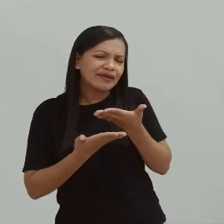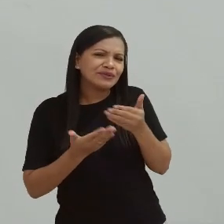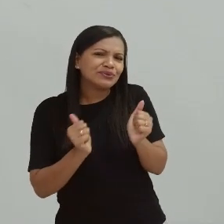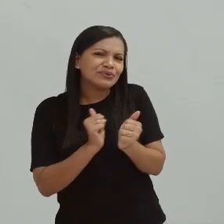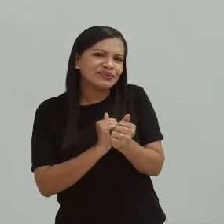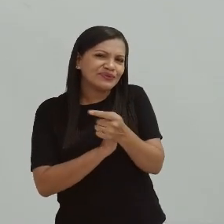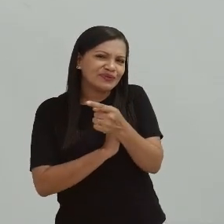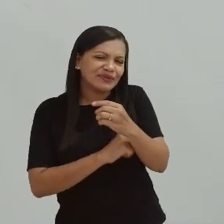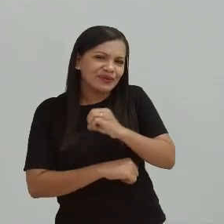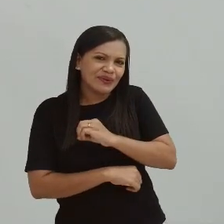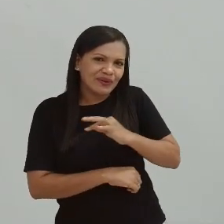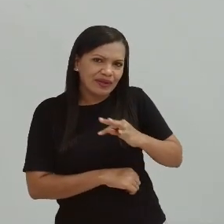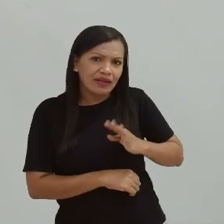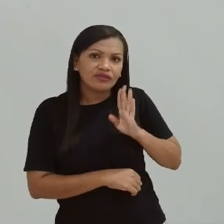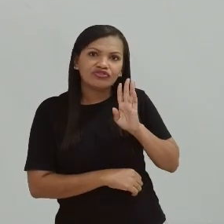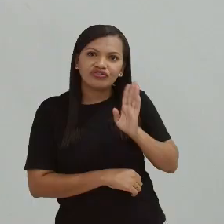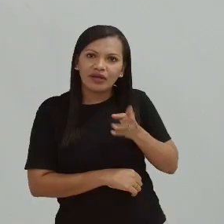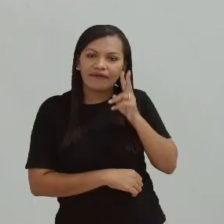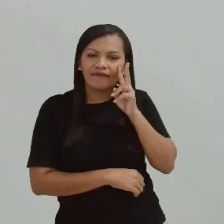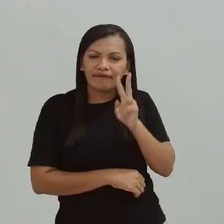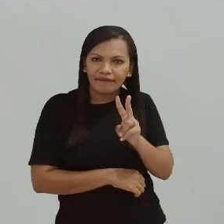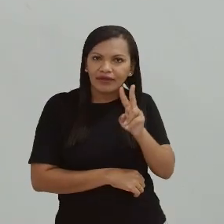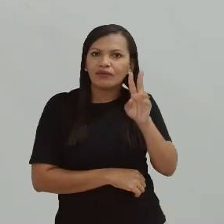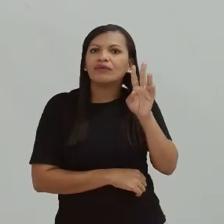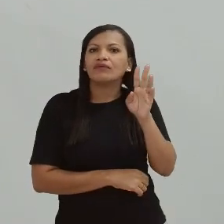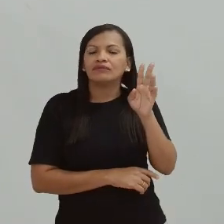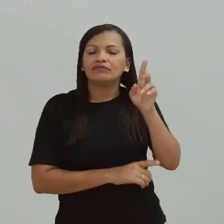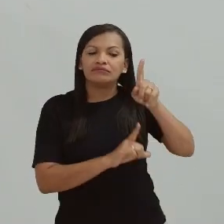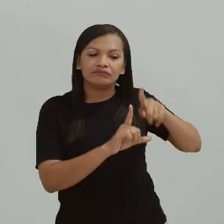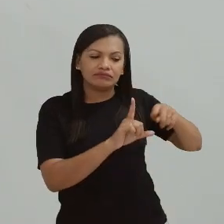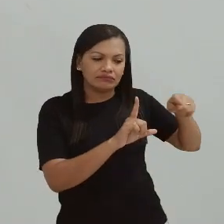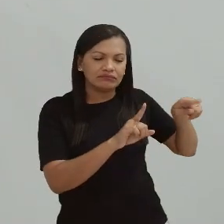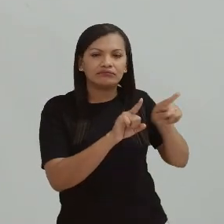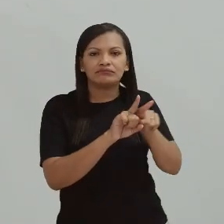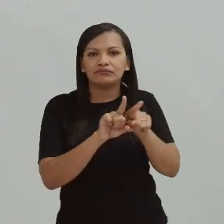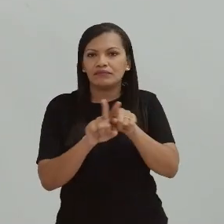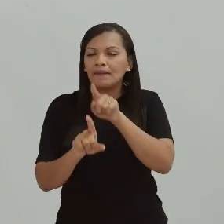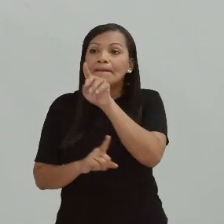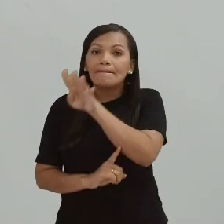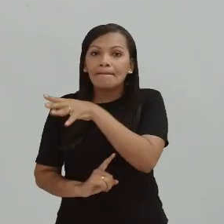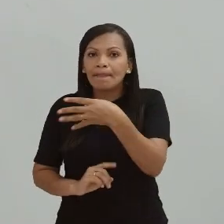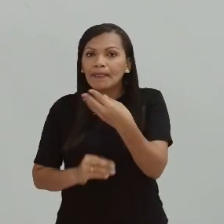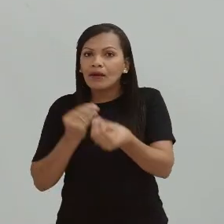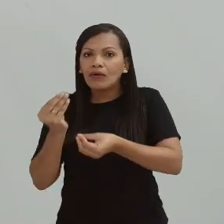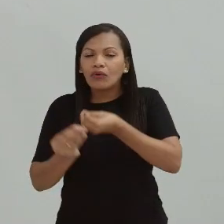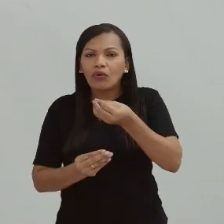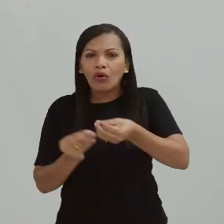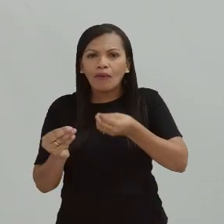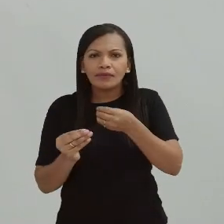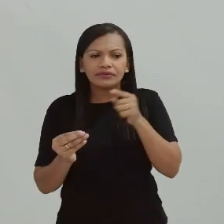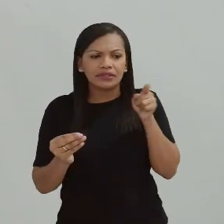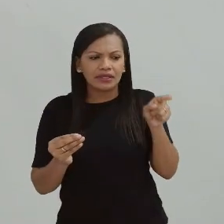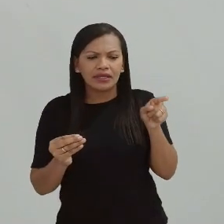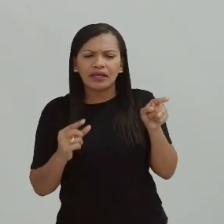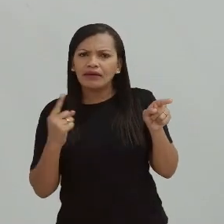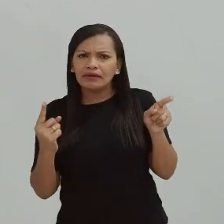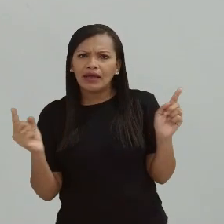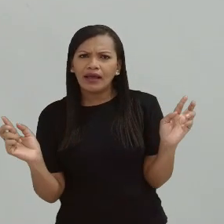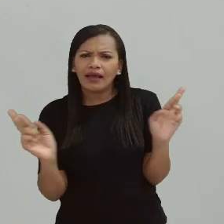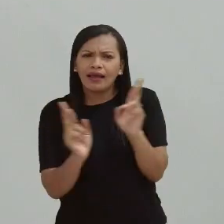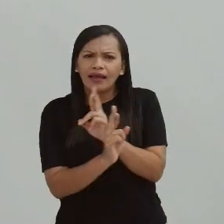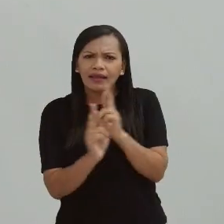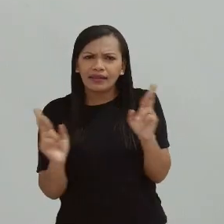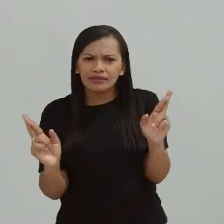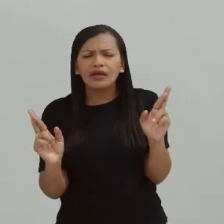seguinte, você já deve ter visto gráficos, já deve ter visto tabelas e a gente vai observar como é que se dá a relação entre um gráfico com uma tabela